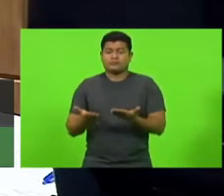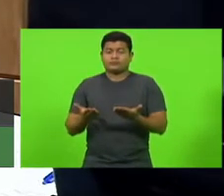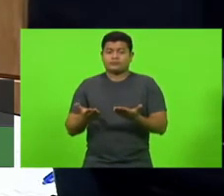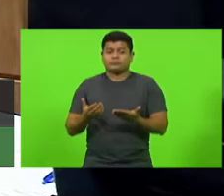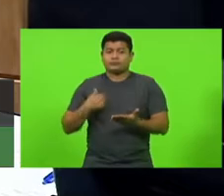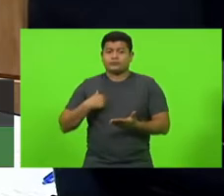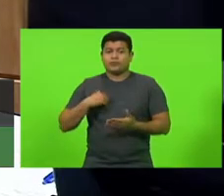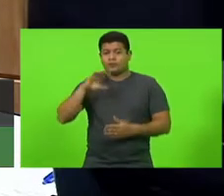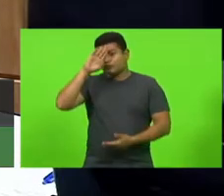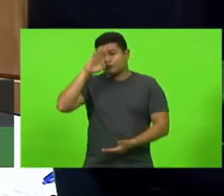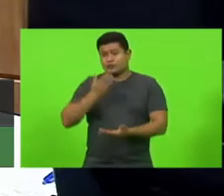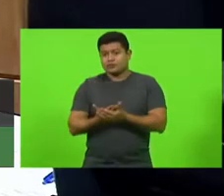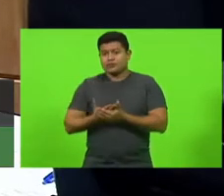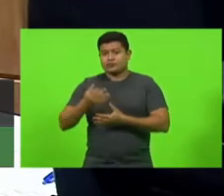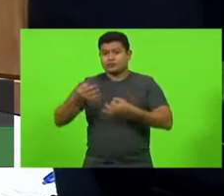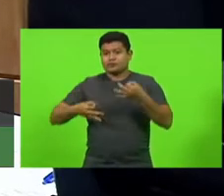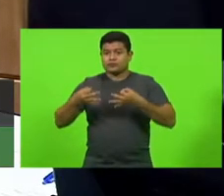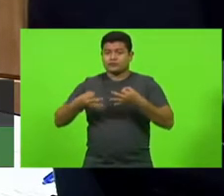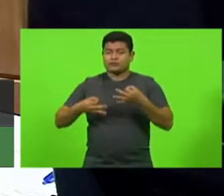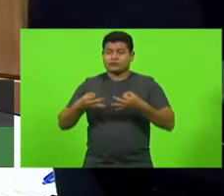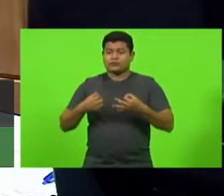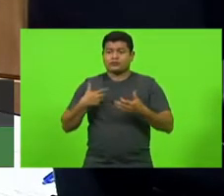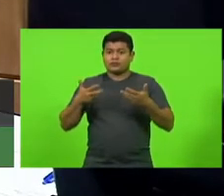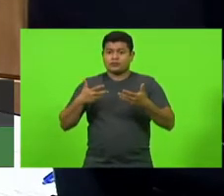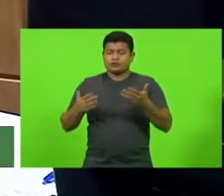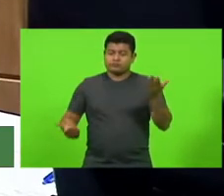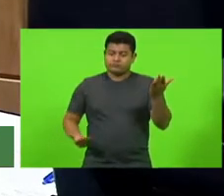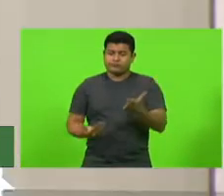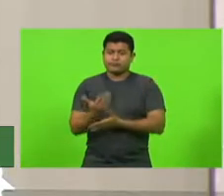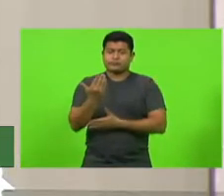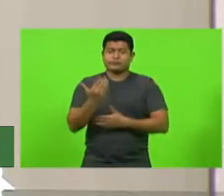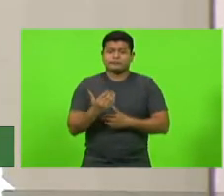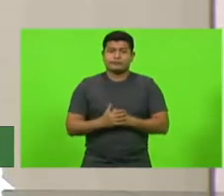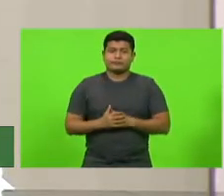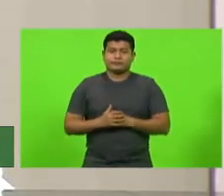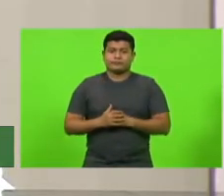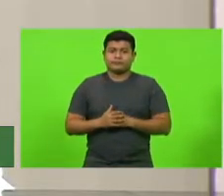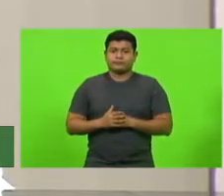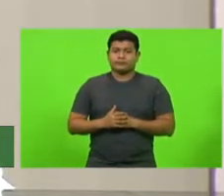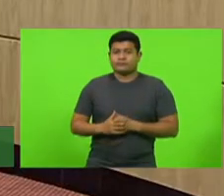justiça a quem está buscando a aprovação desse projeto. Senhor presidente.